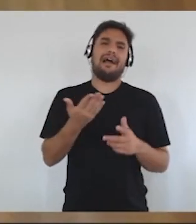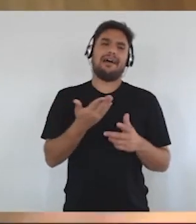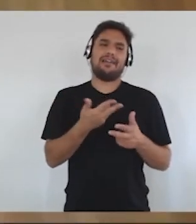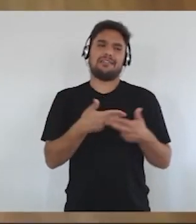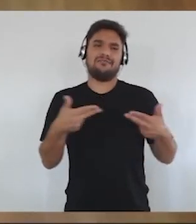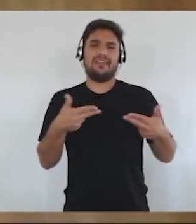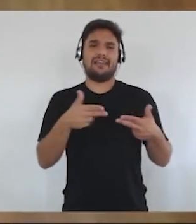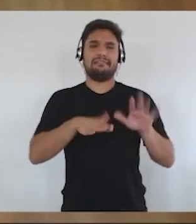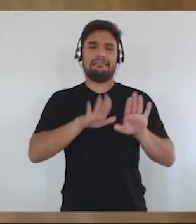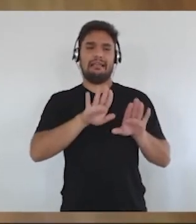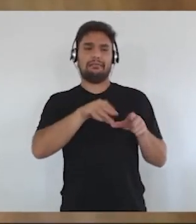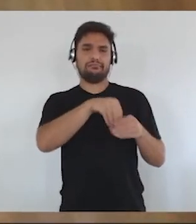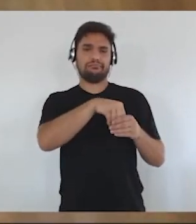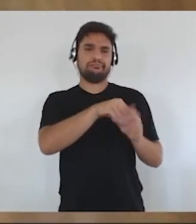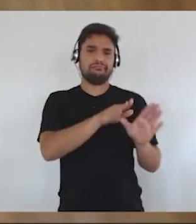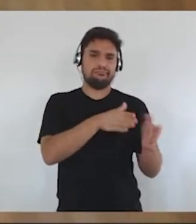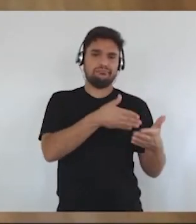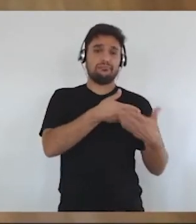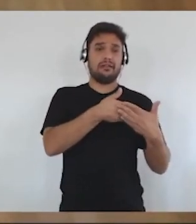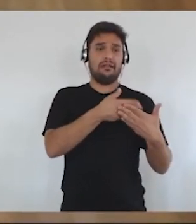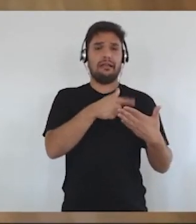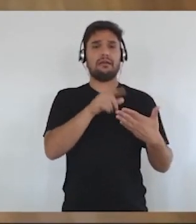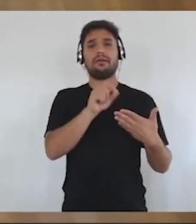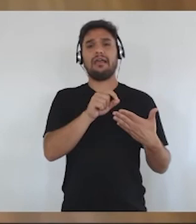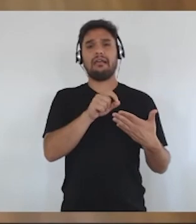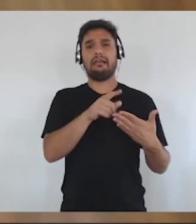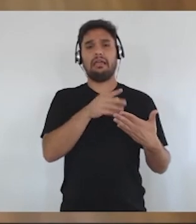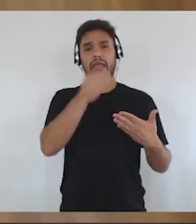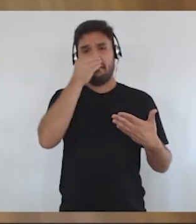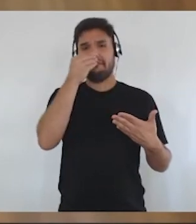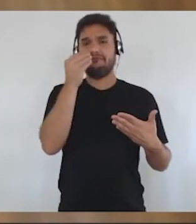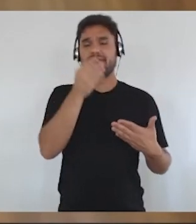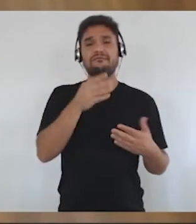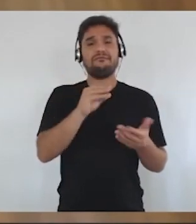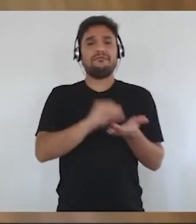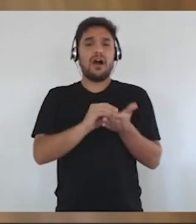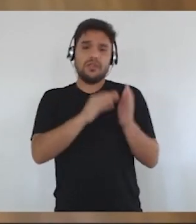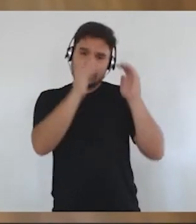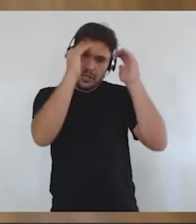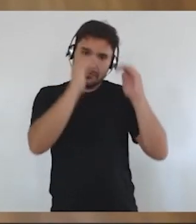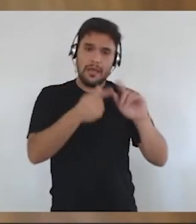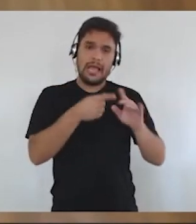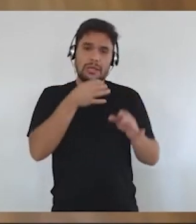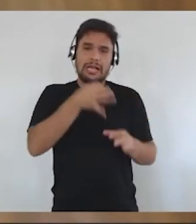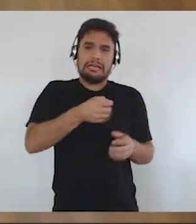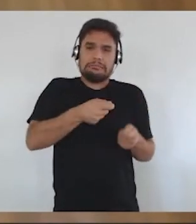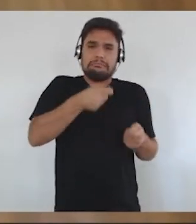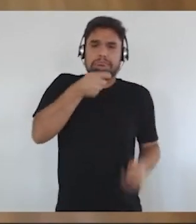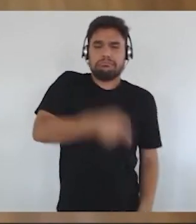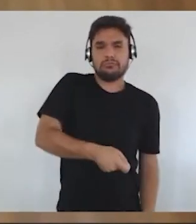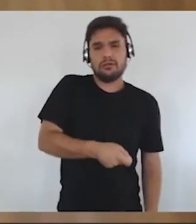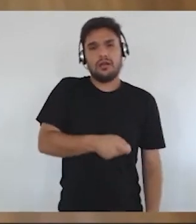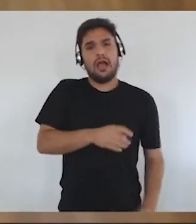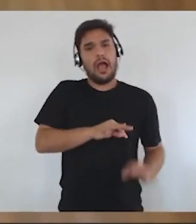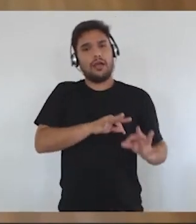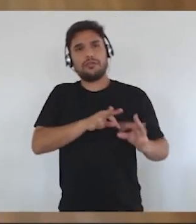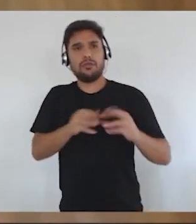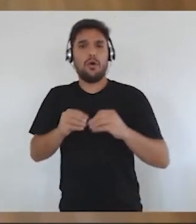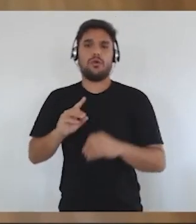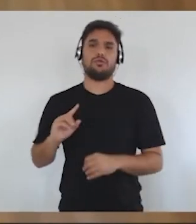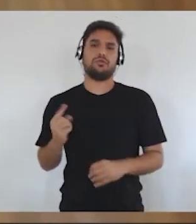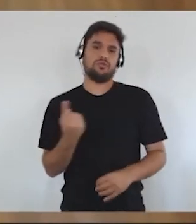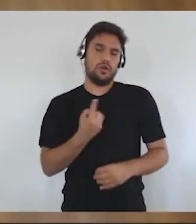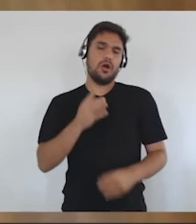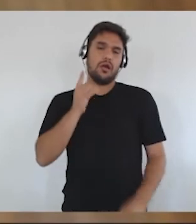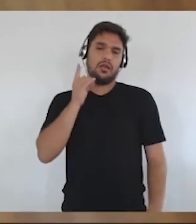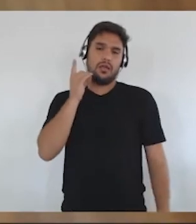desconhecidos da advocacia brasileira, de intolerância, de incompreensão, de críticas muito severas a todos nós